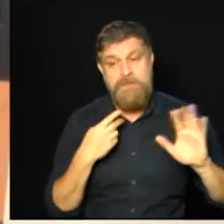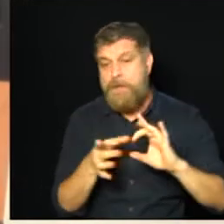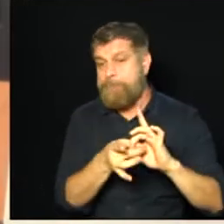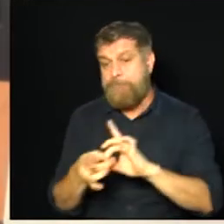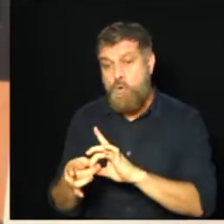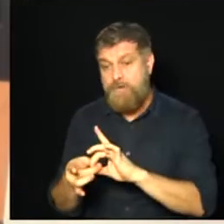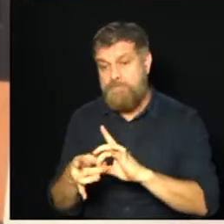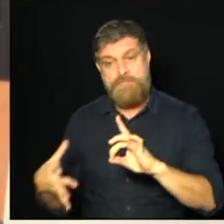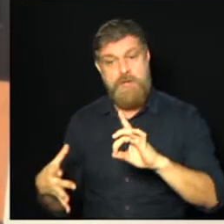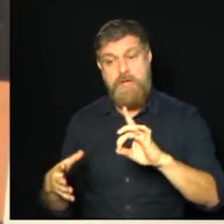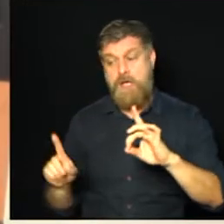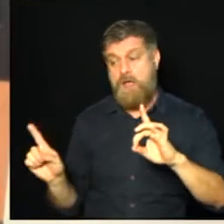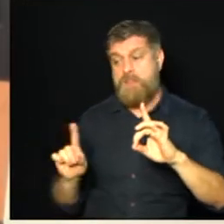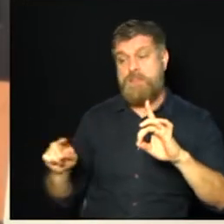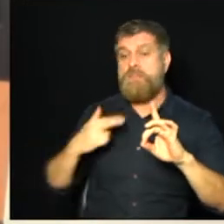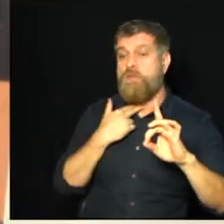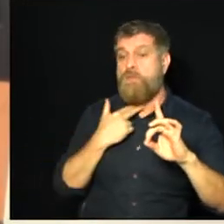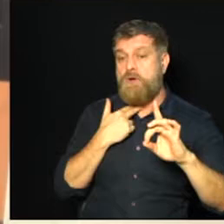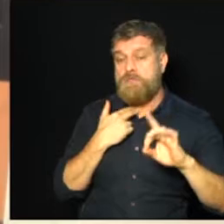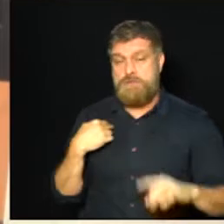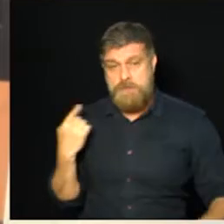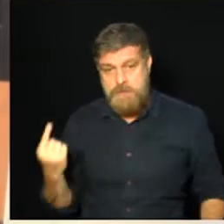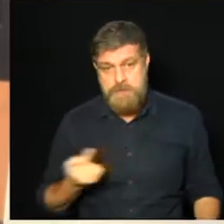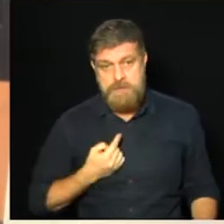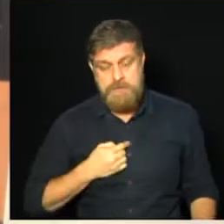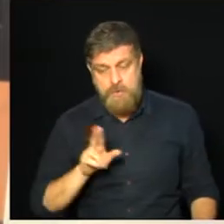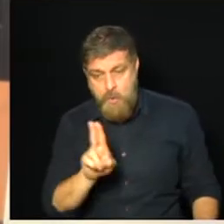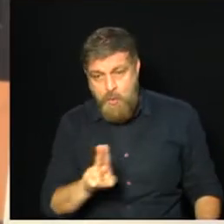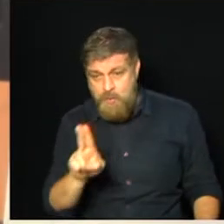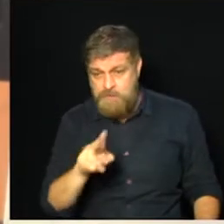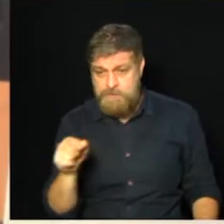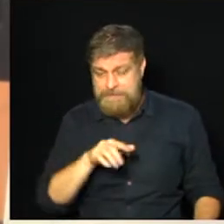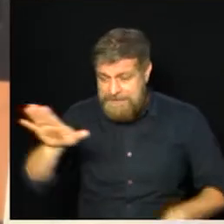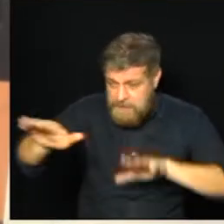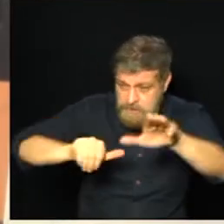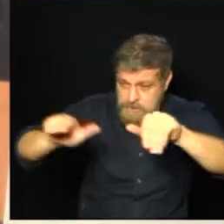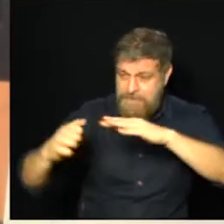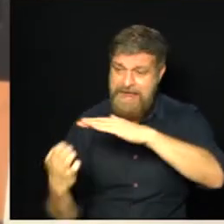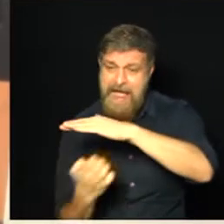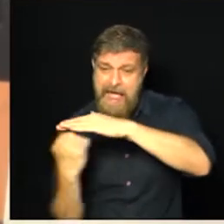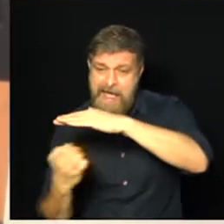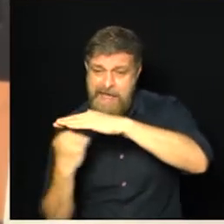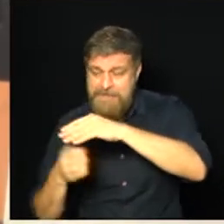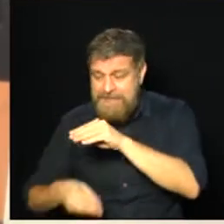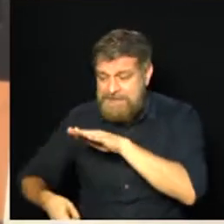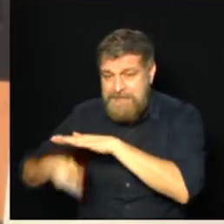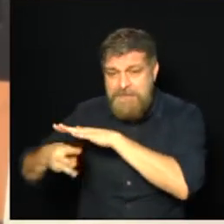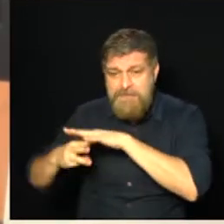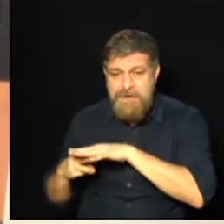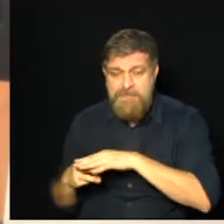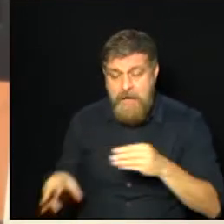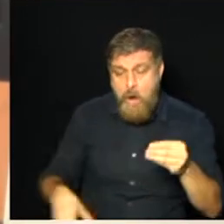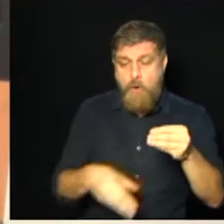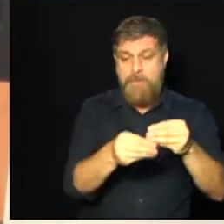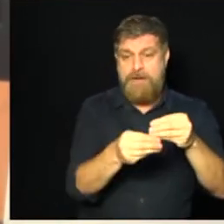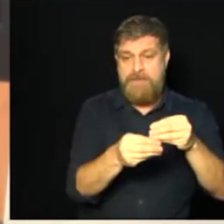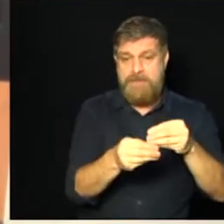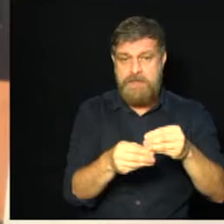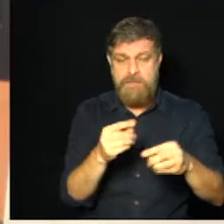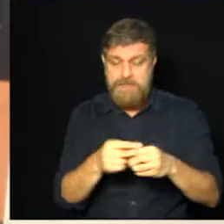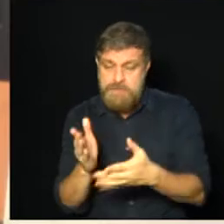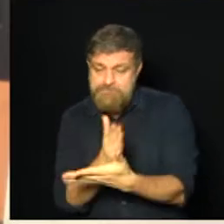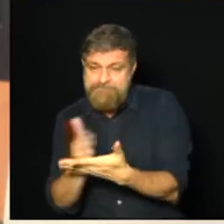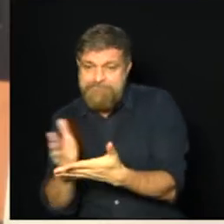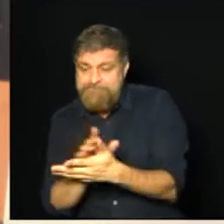SUS. Nós usamos a premissa do chamamento e da complementariedade justamente porque a gente queria selecionar uma